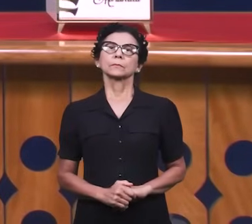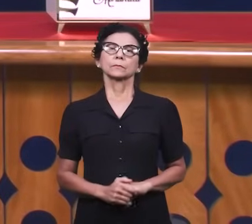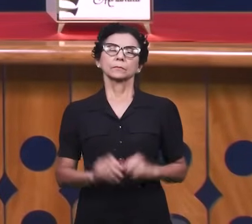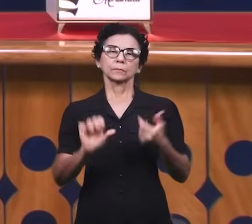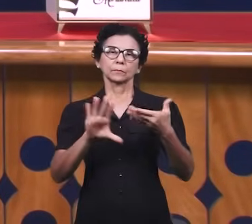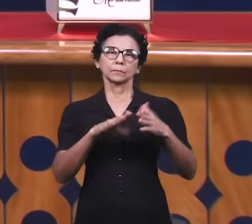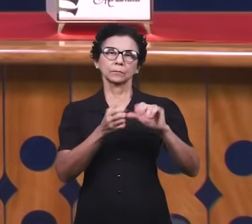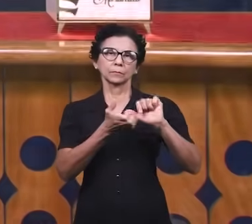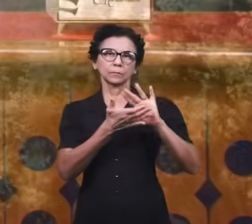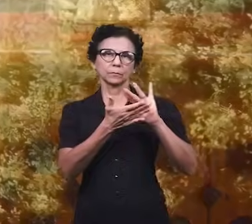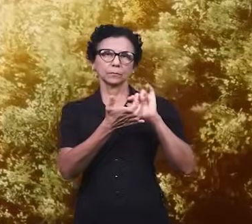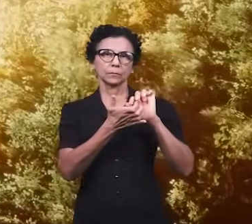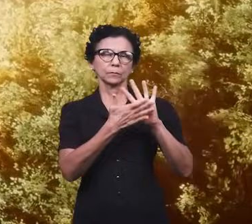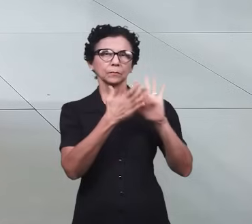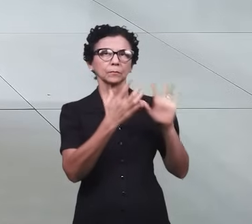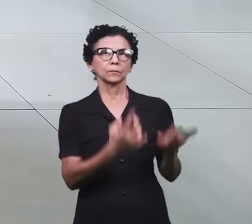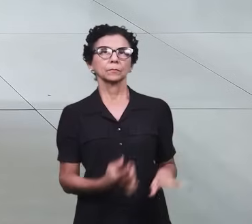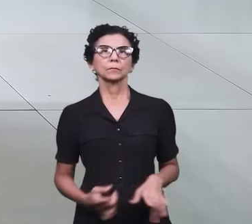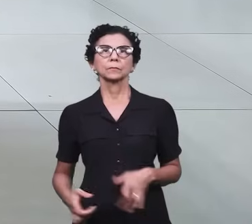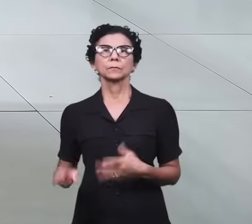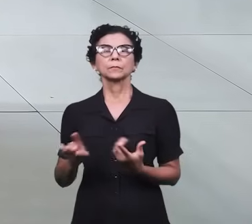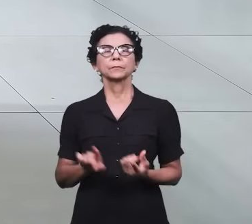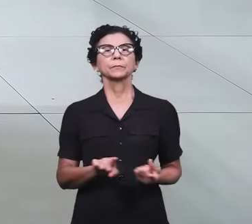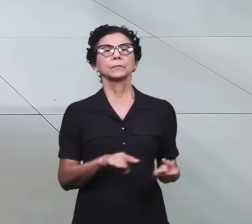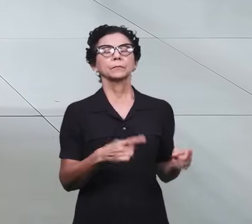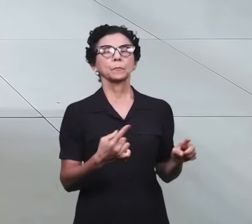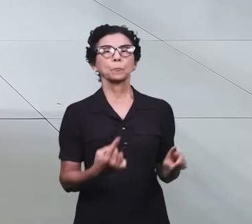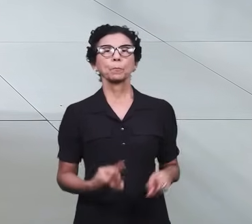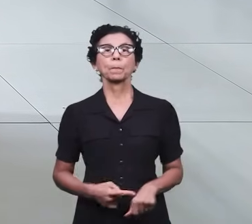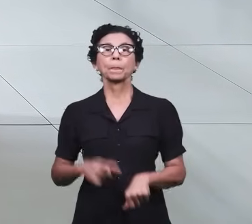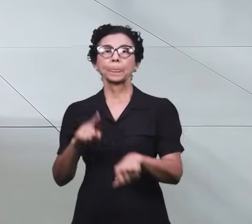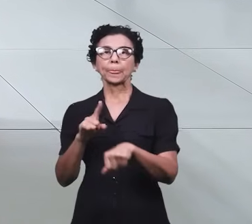um louvor de clamor. Quando